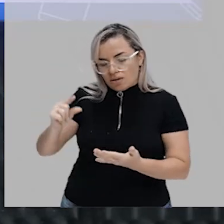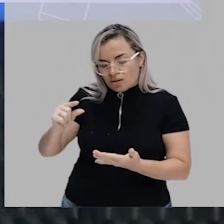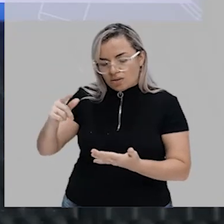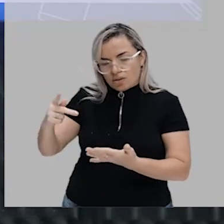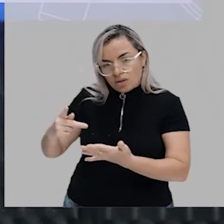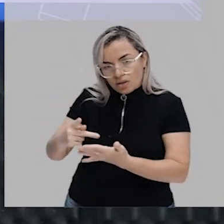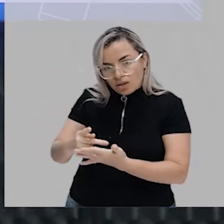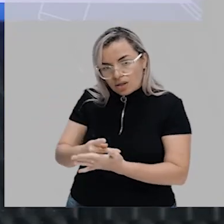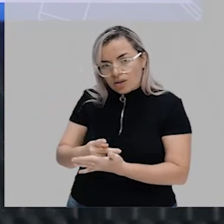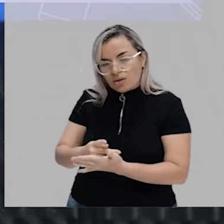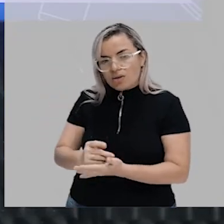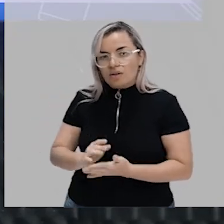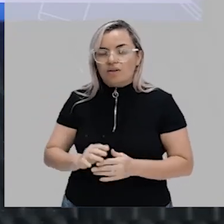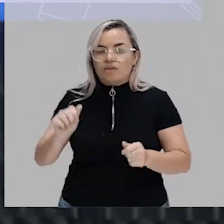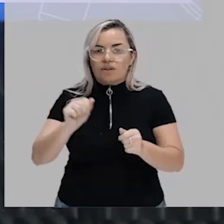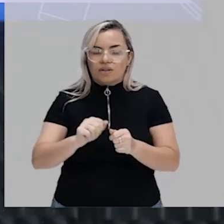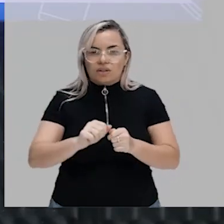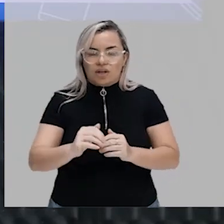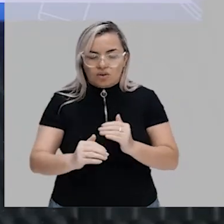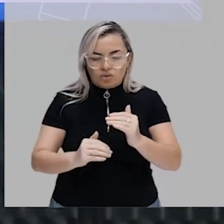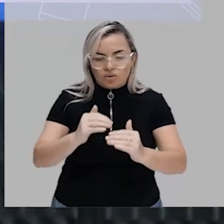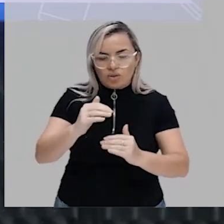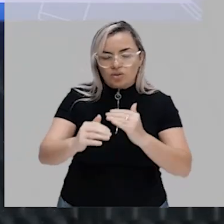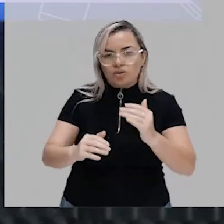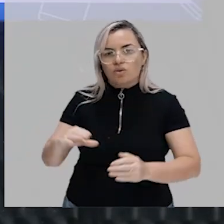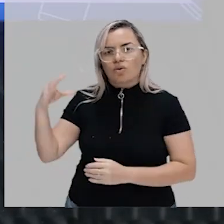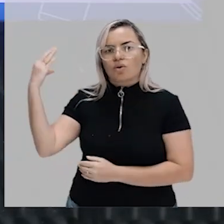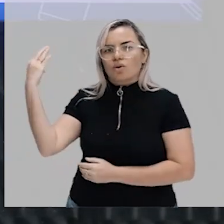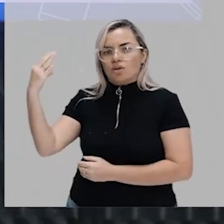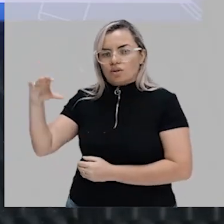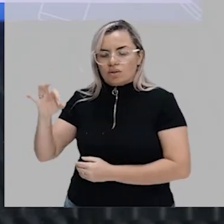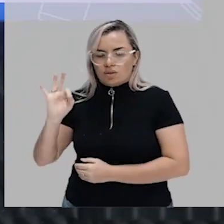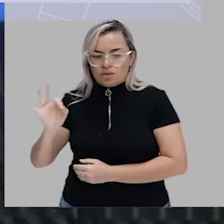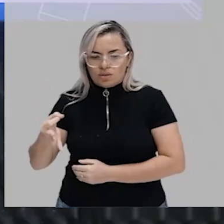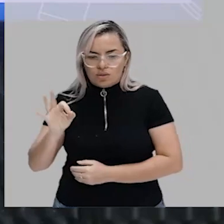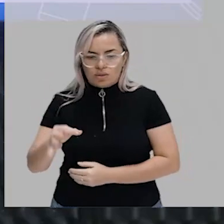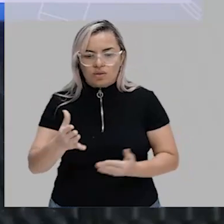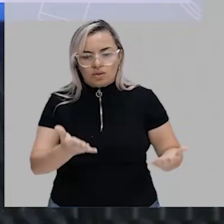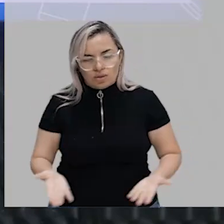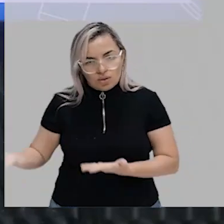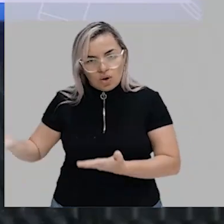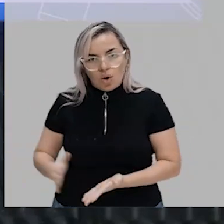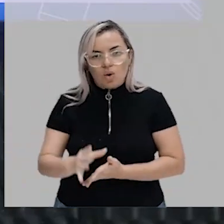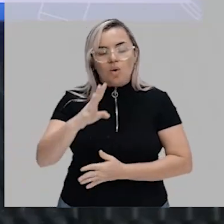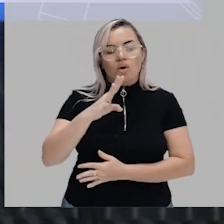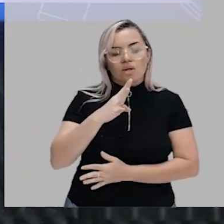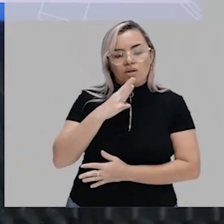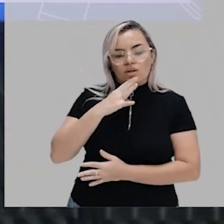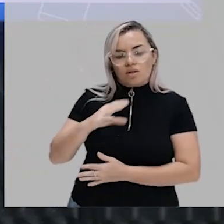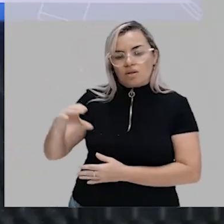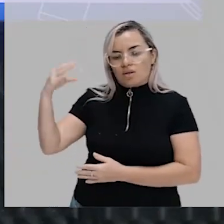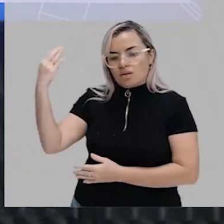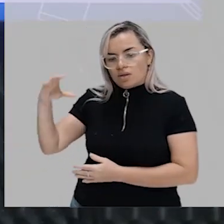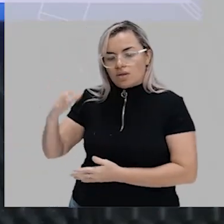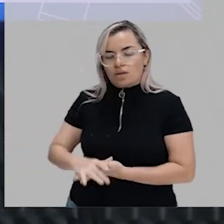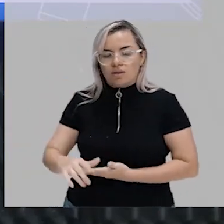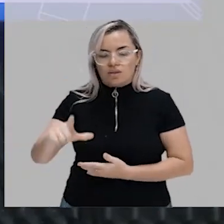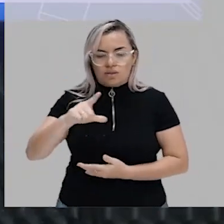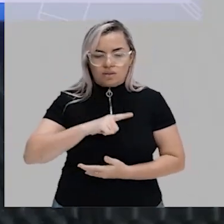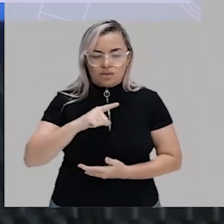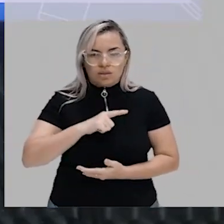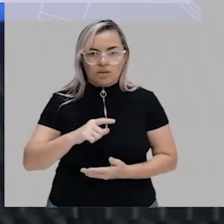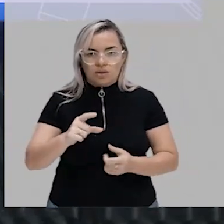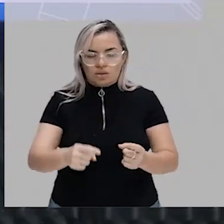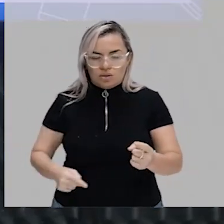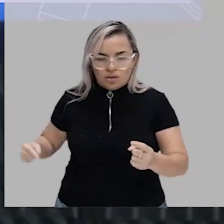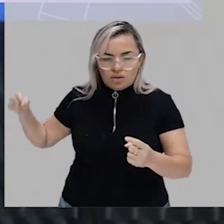O conhecimento científico possui uma pretensão de verdade. Pretende chegar até um